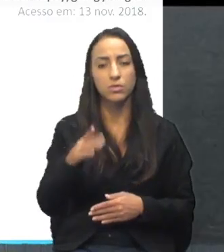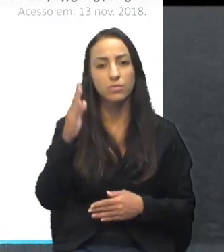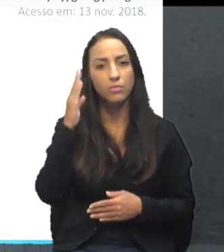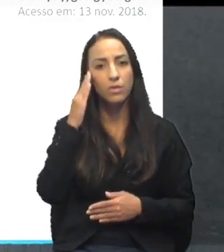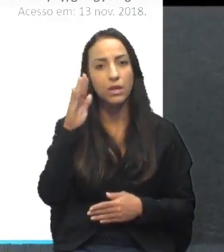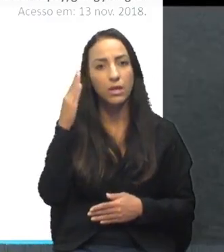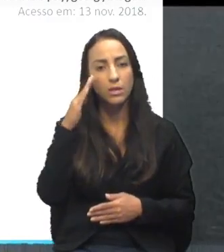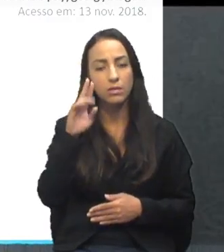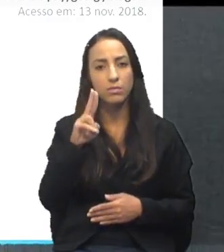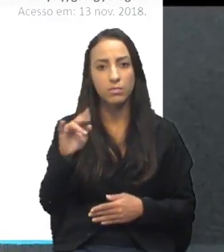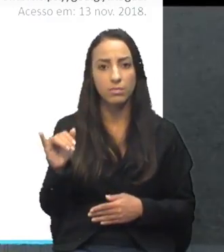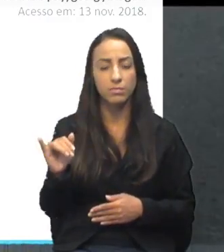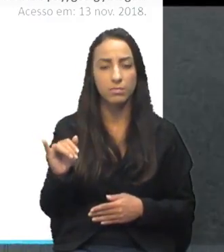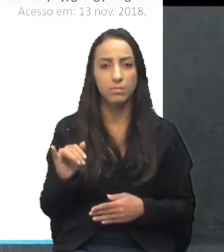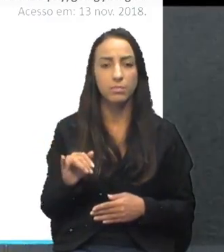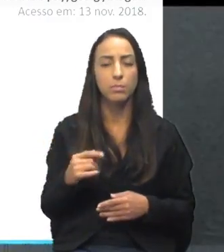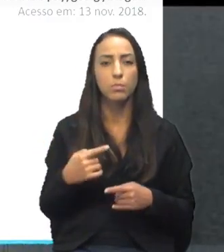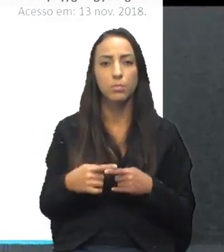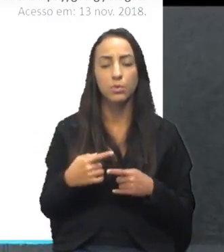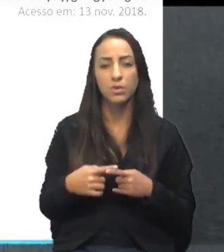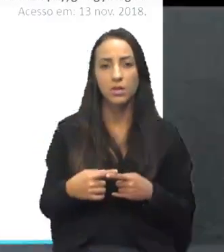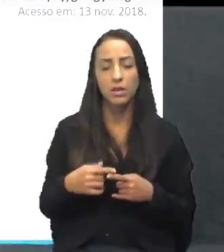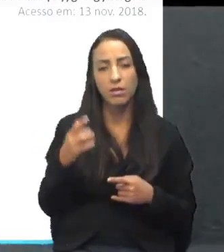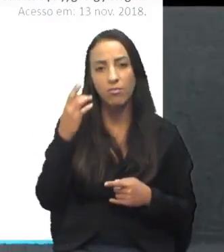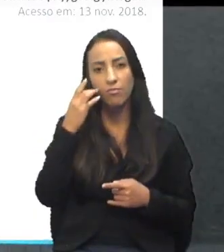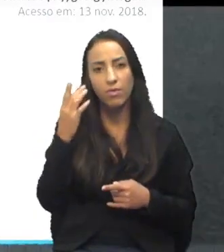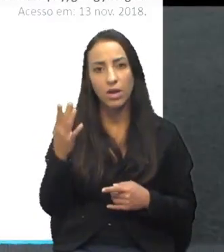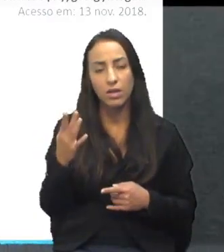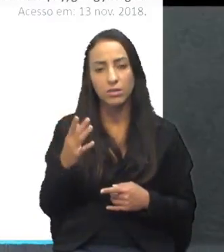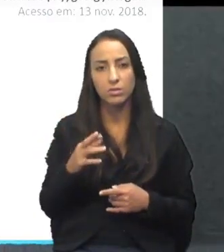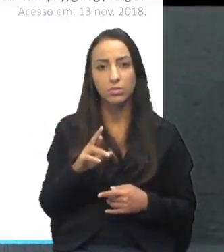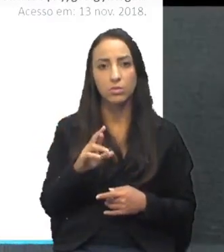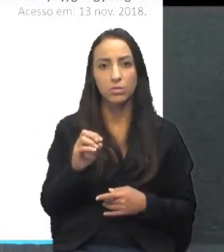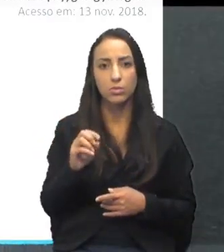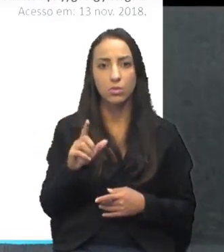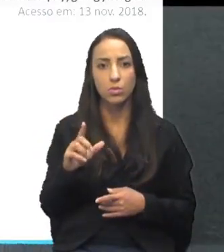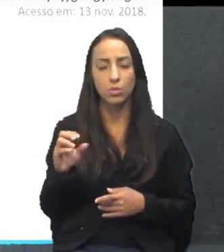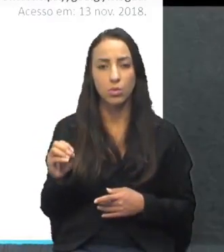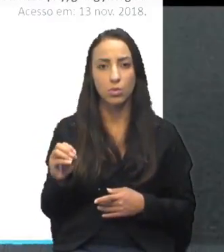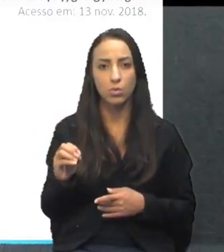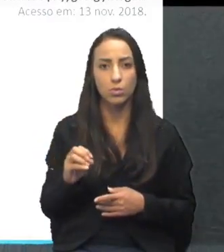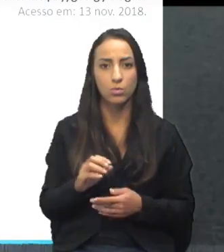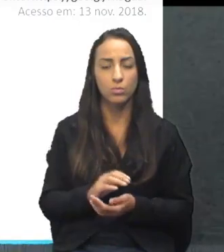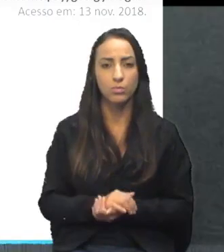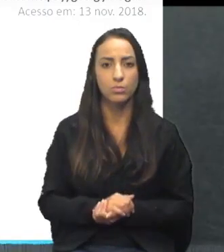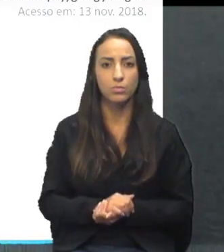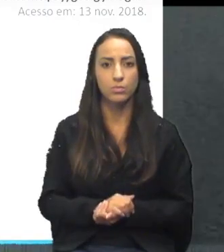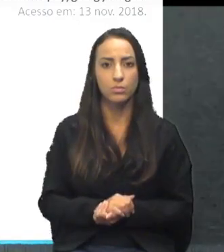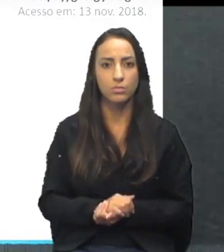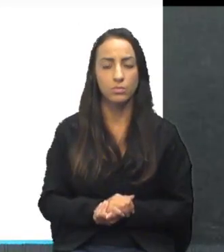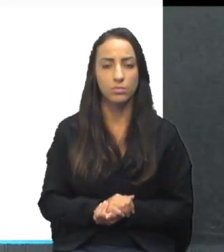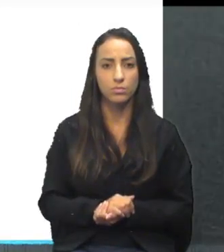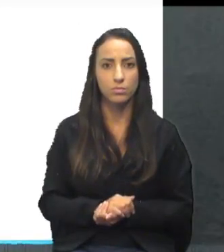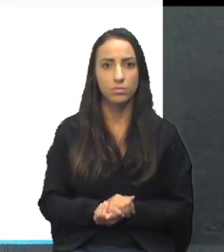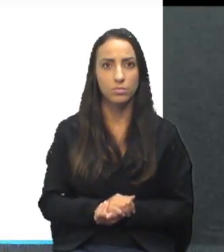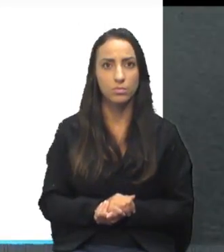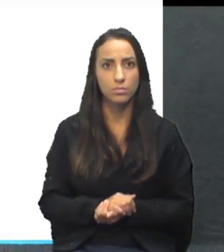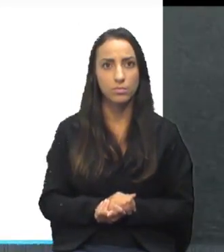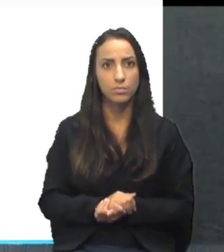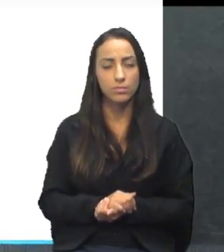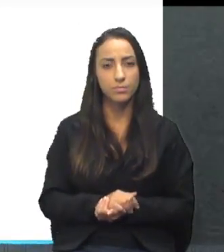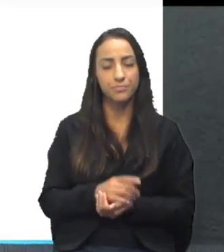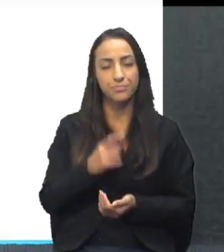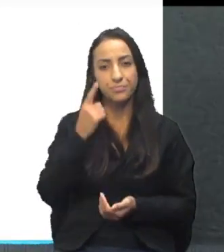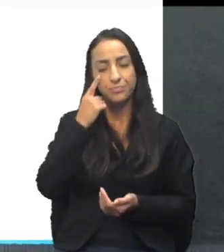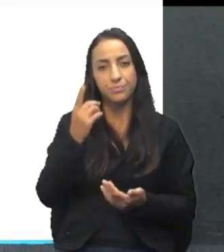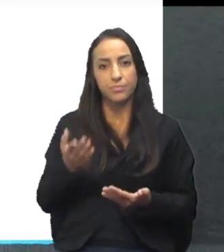entender por que é mais fácil que elas estejam disponíveis em rolo,